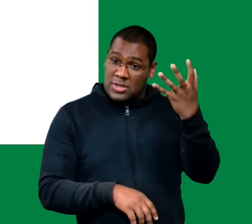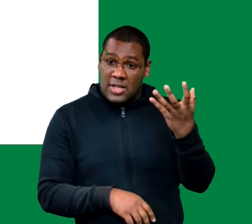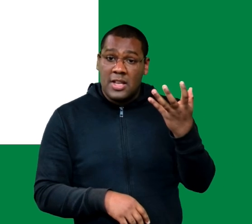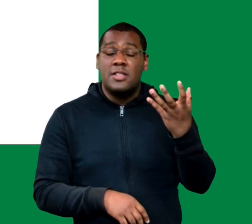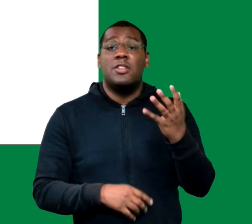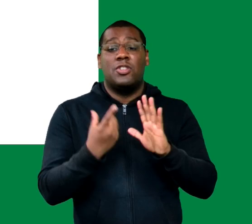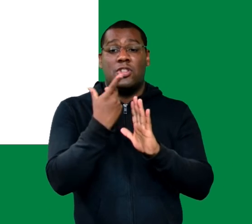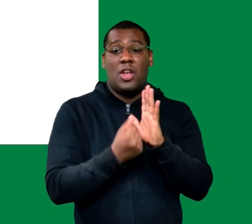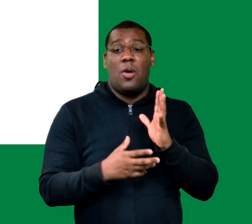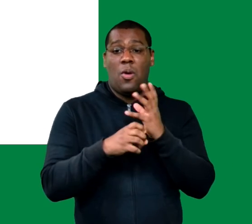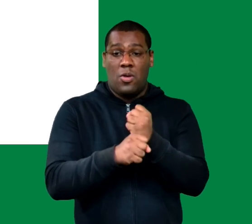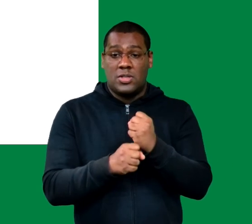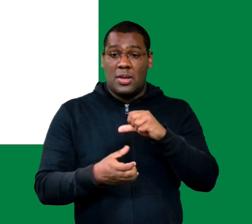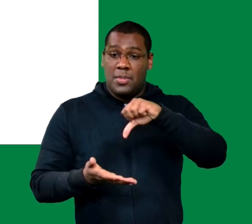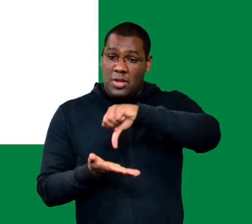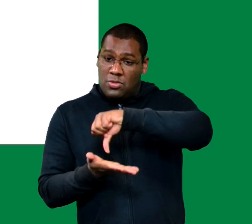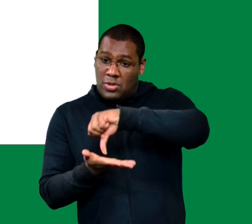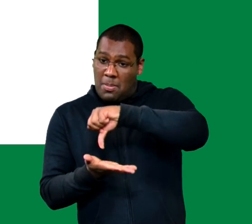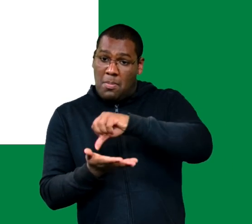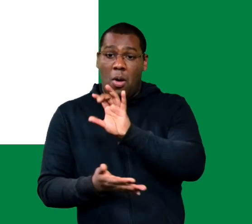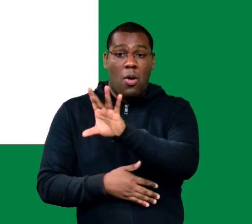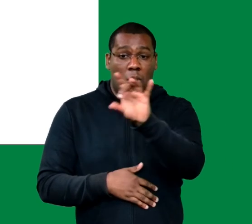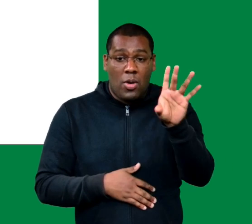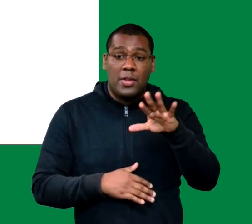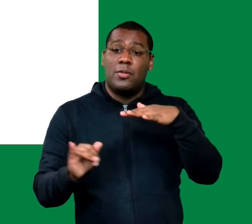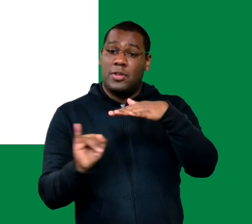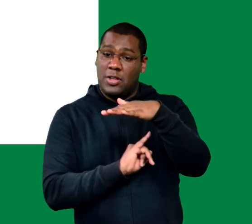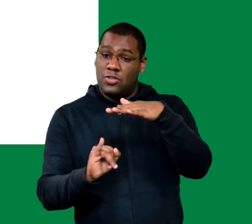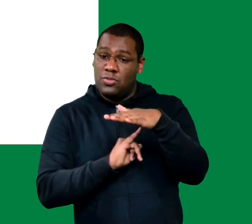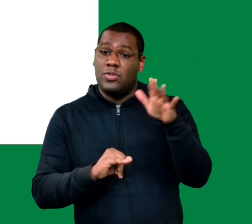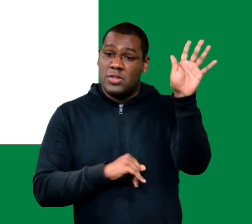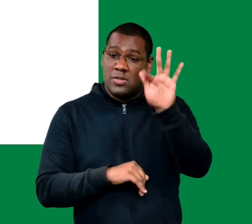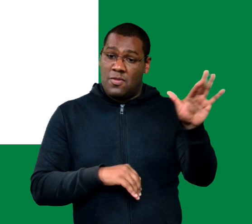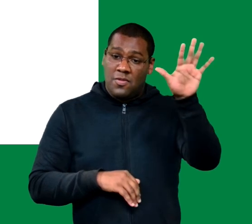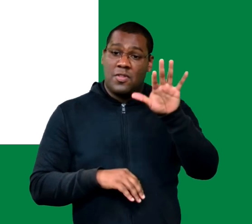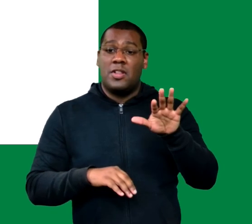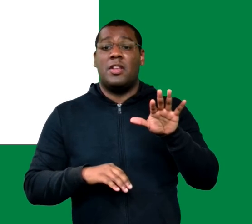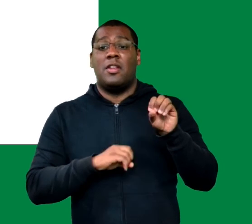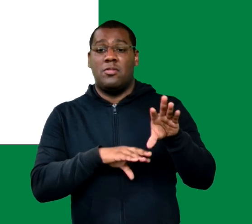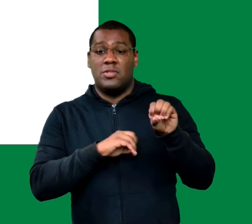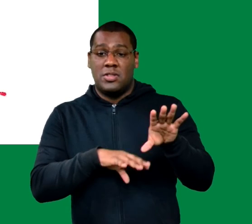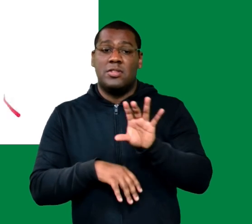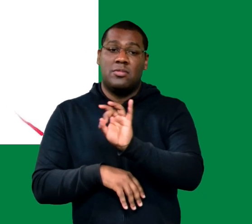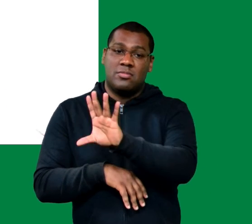aí para cada campus e para cada instituição por sua vez. Bacana?